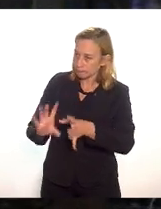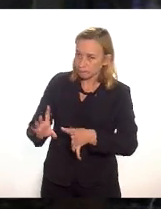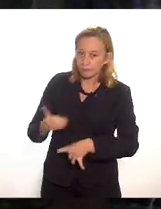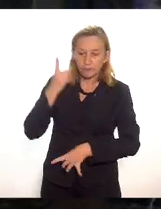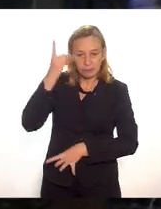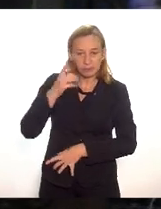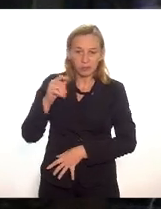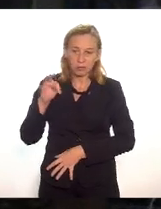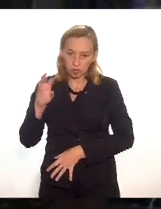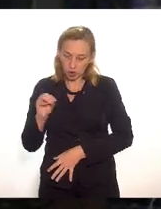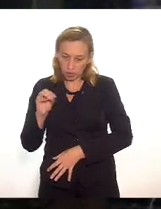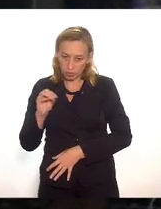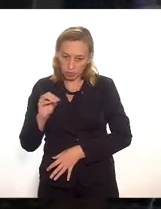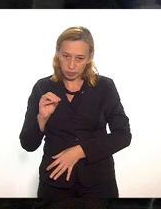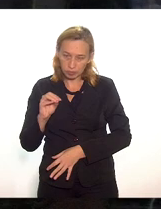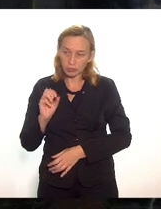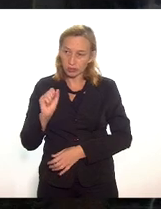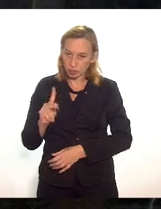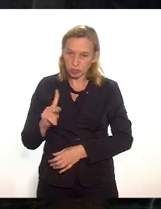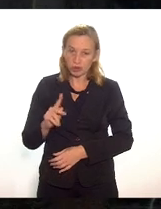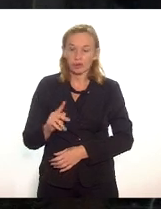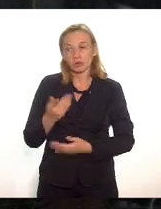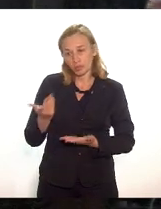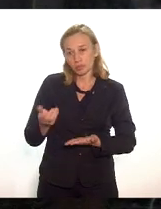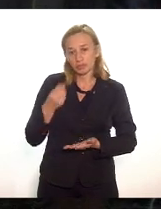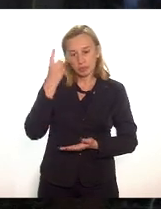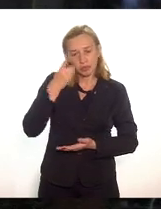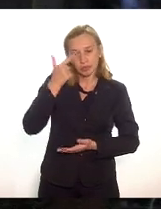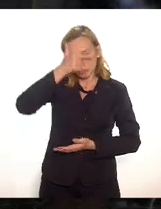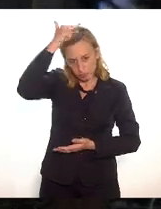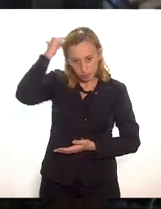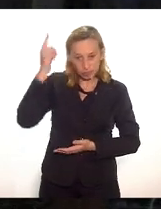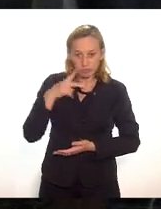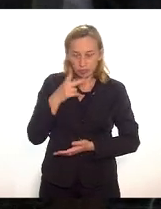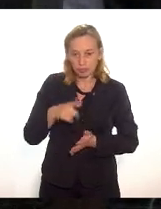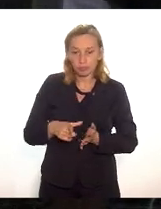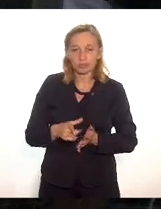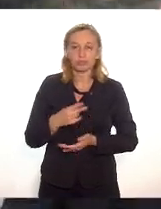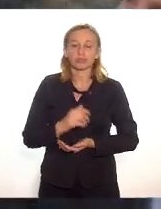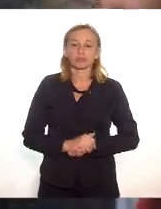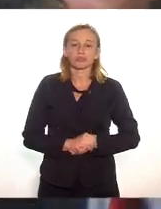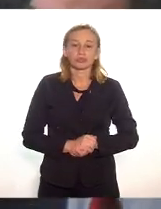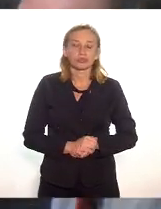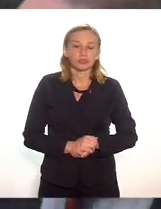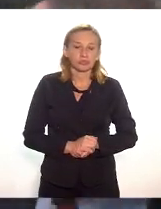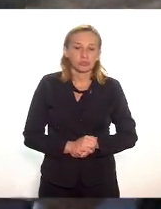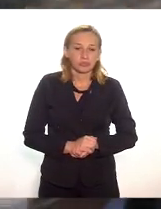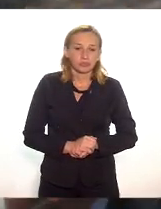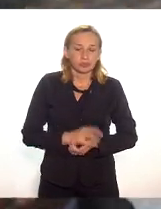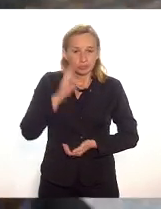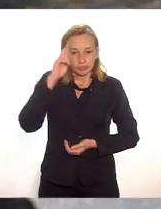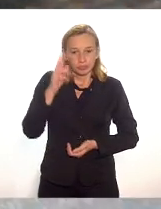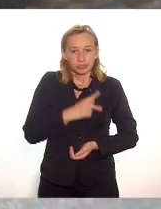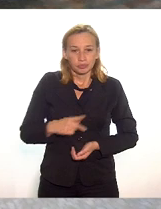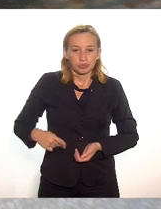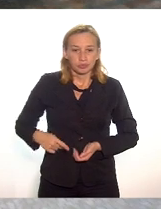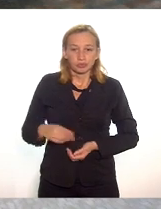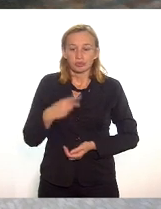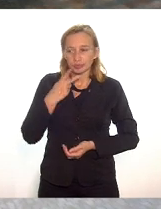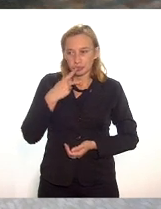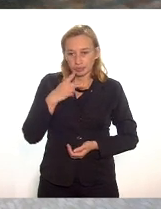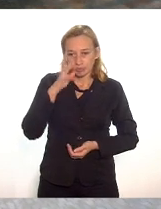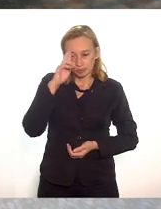Gustavo Schmidt. Ok. Deputado Luiz Paulo, o que eu não concedi anteriormente? Senhor presidente, eu confesso a